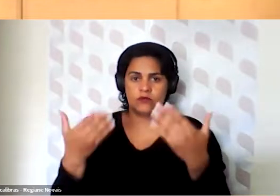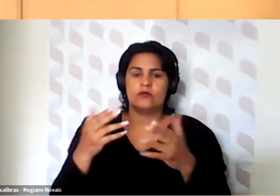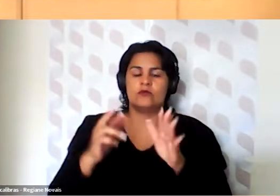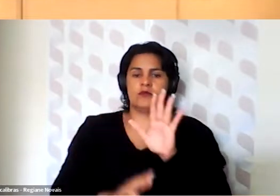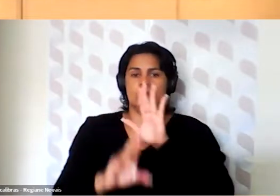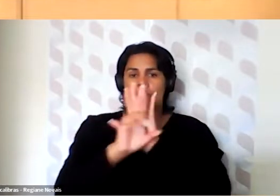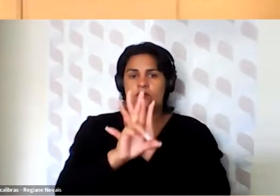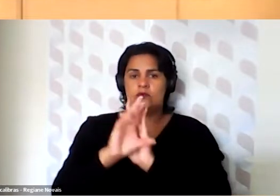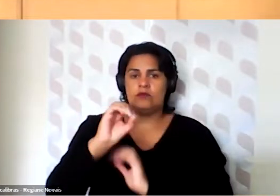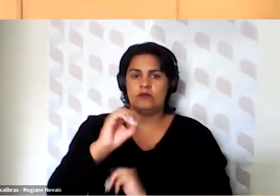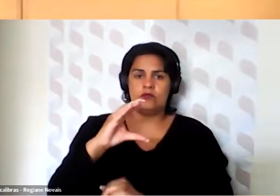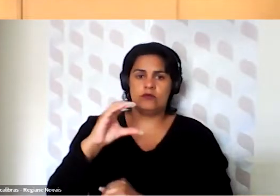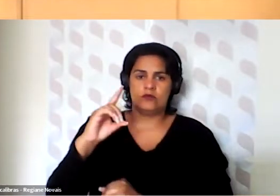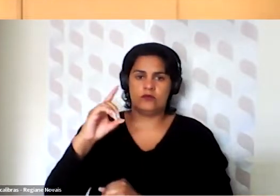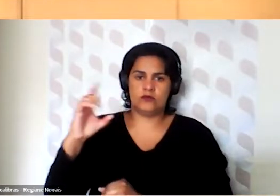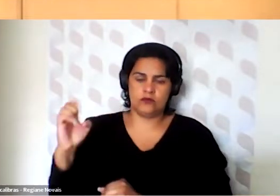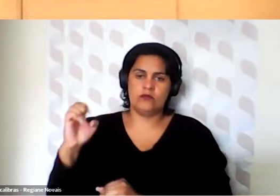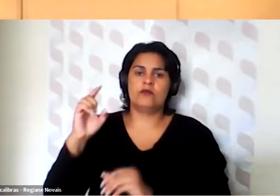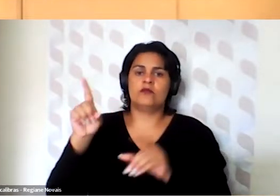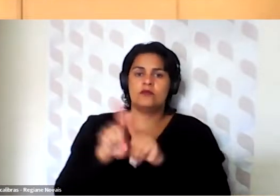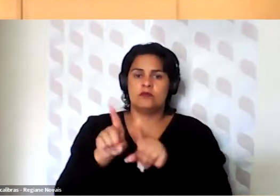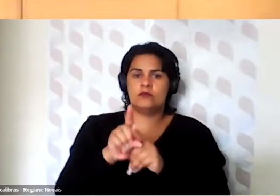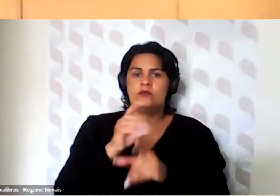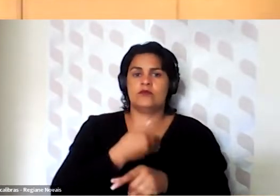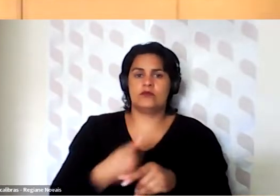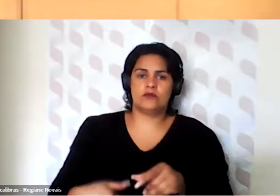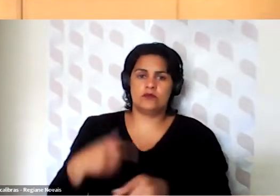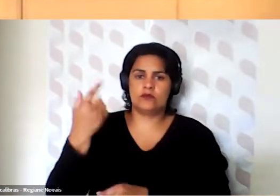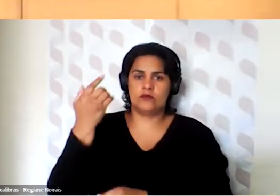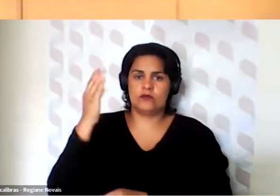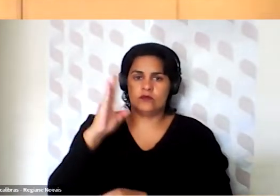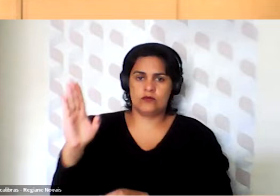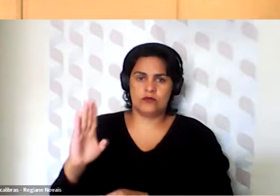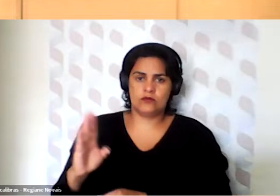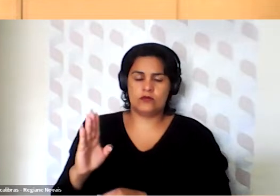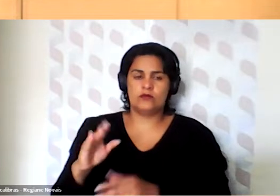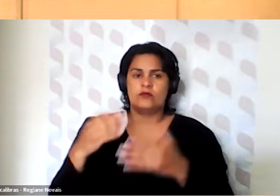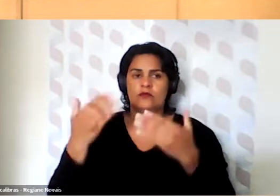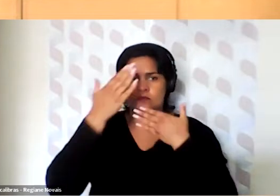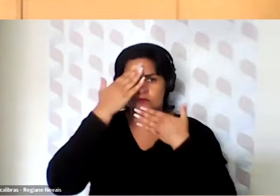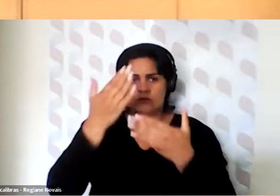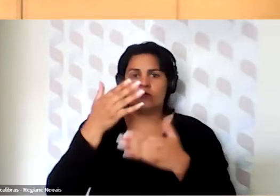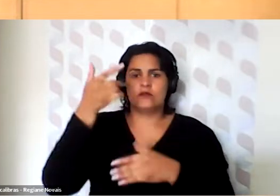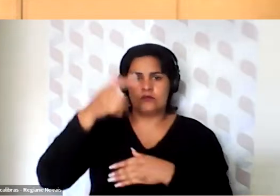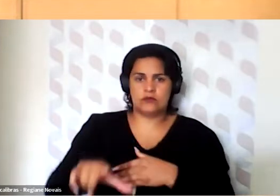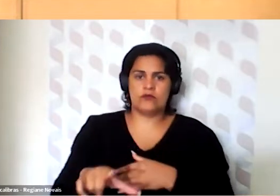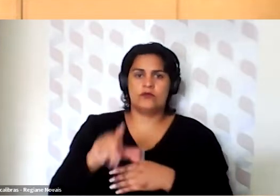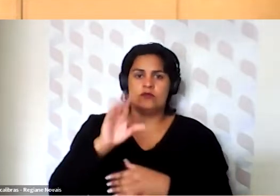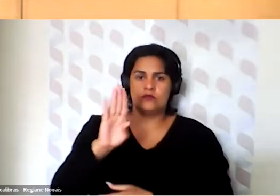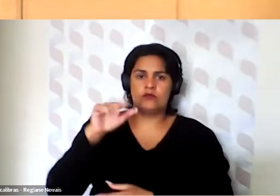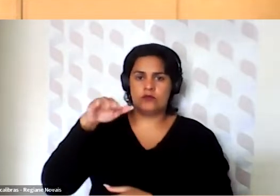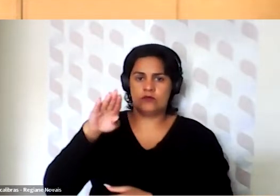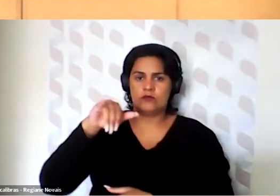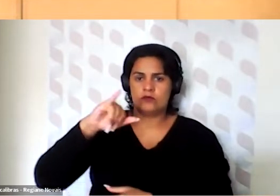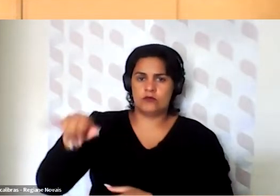esse painel com representantes da OCDE, da sociedade civil e do governo brasileiro para explorarmos essas questões. Gostaríamos novamente de